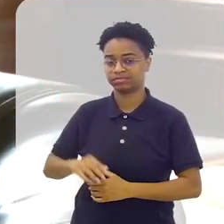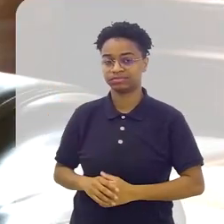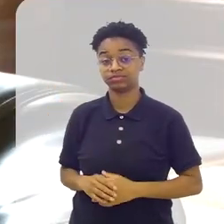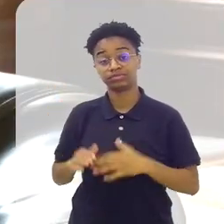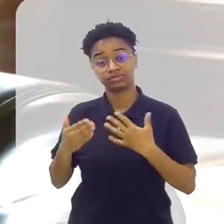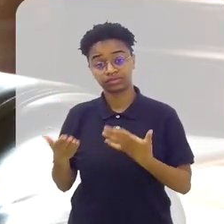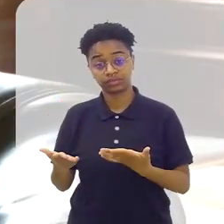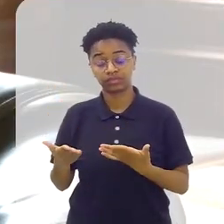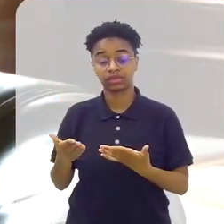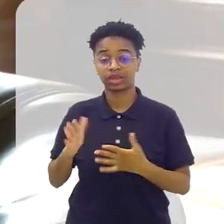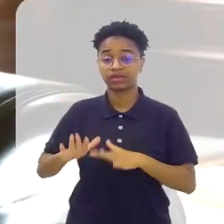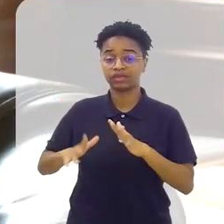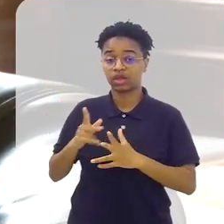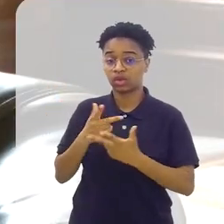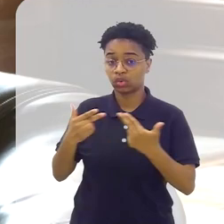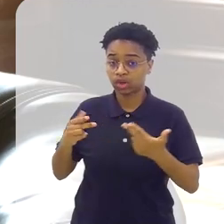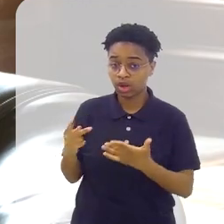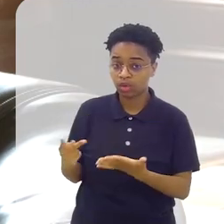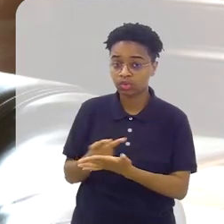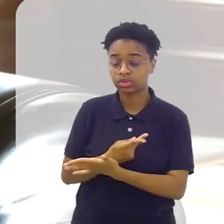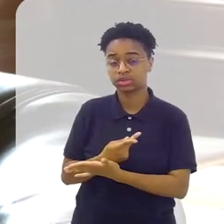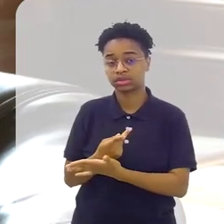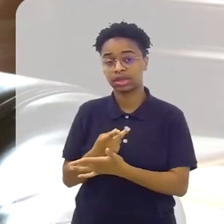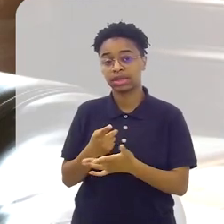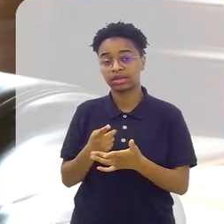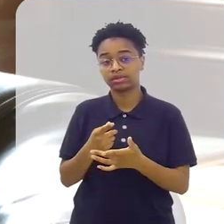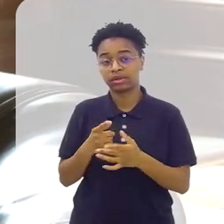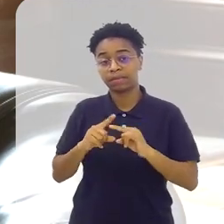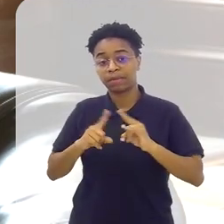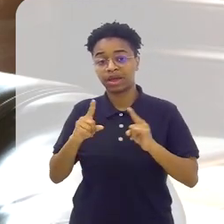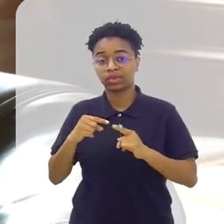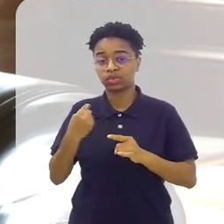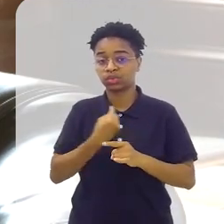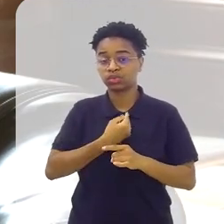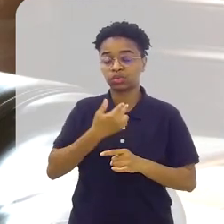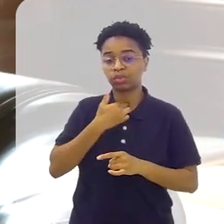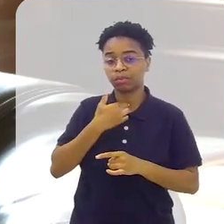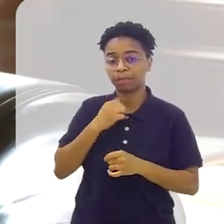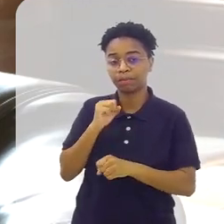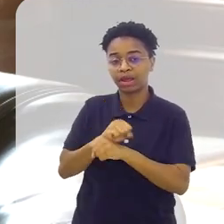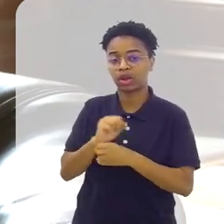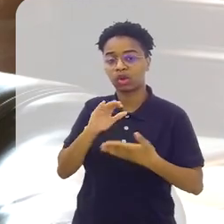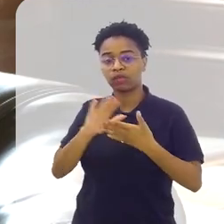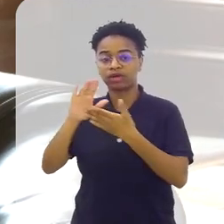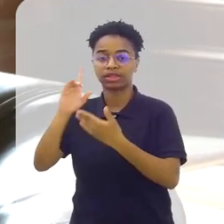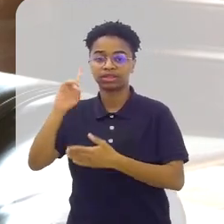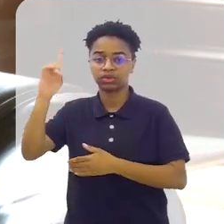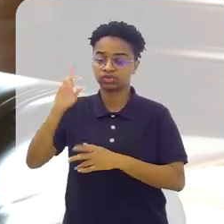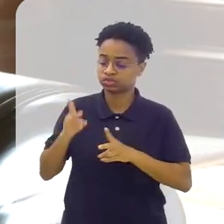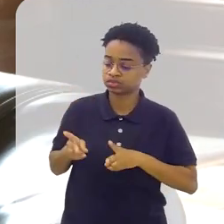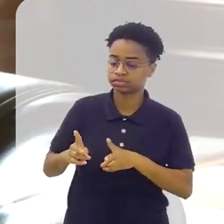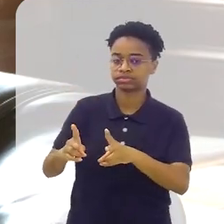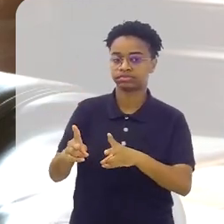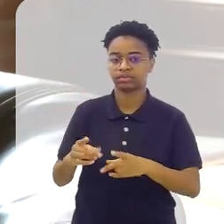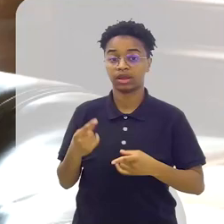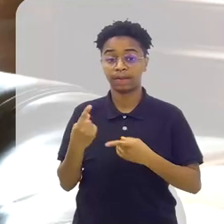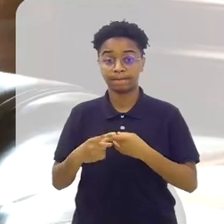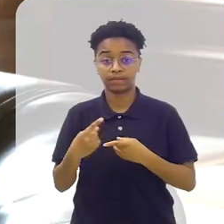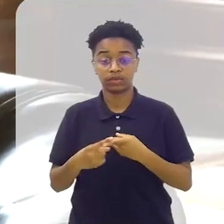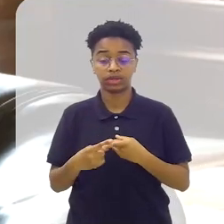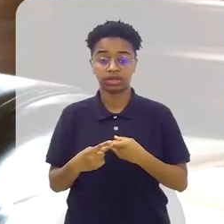Nossa o tempo de Deus né das coisas acontecerem E nunca deixar de Louvar a Deus